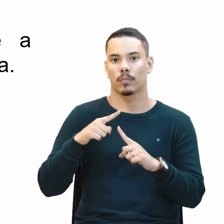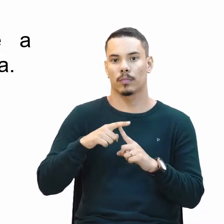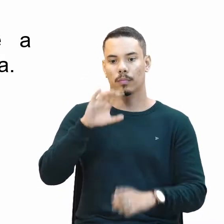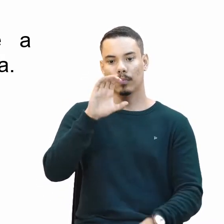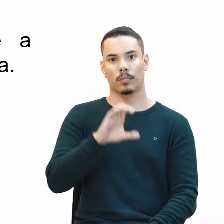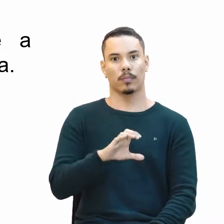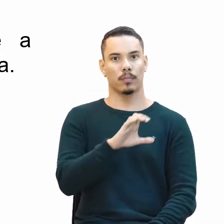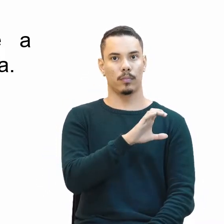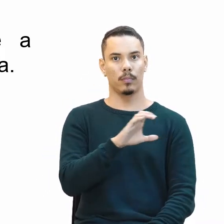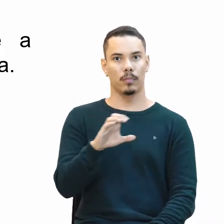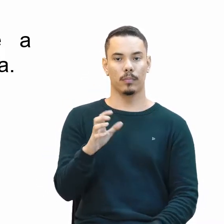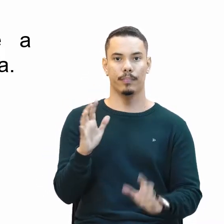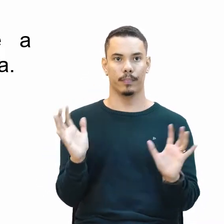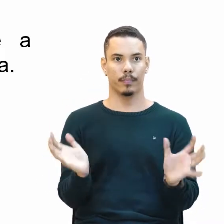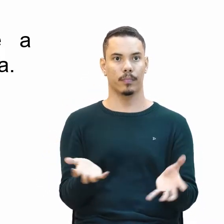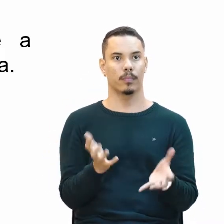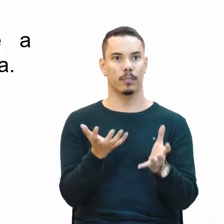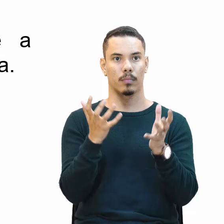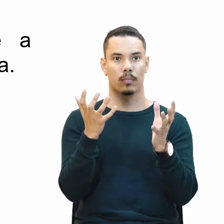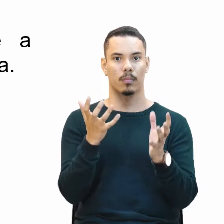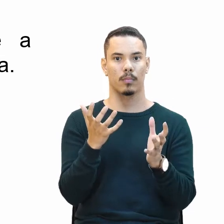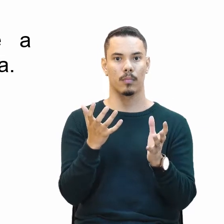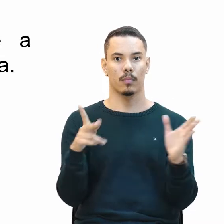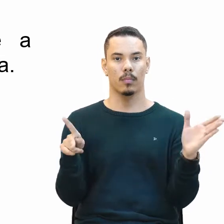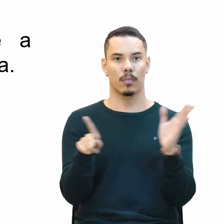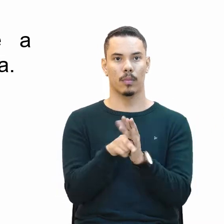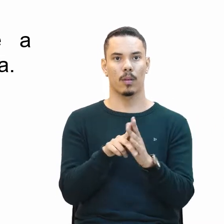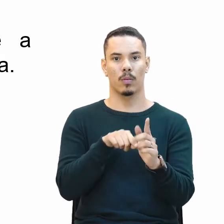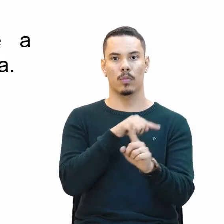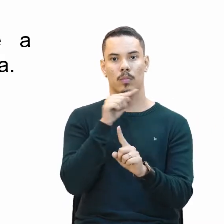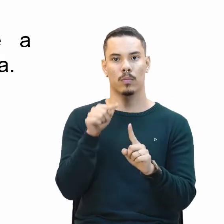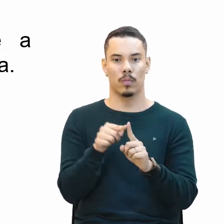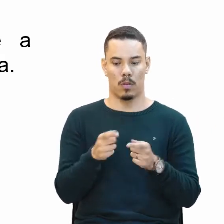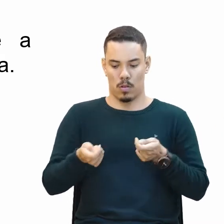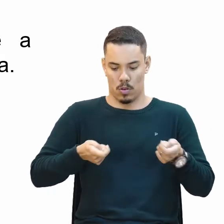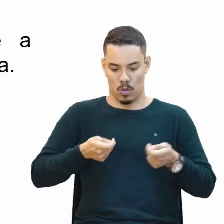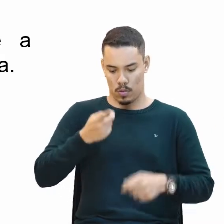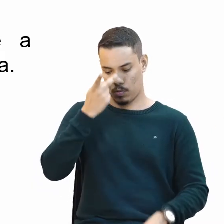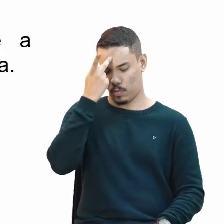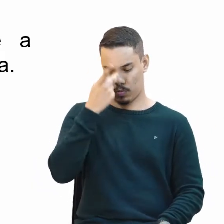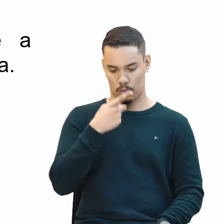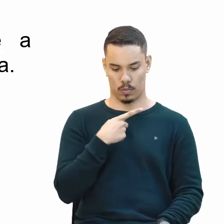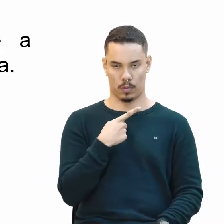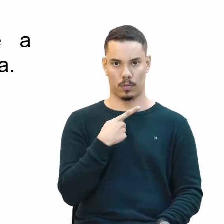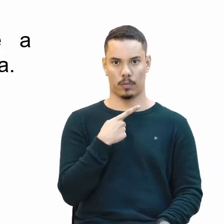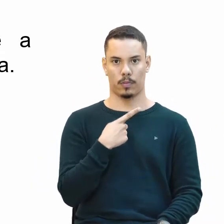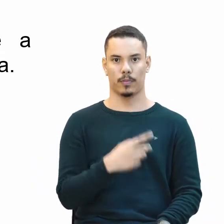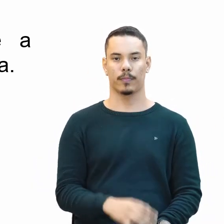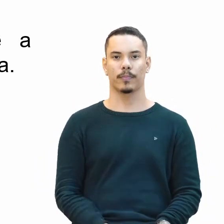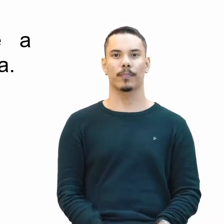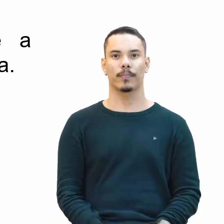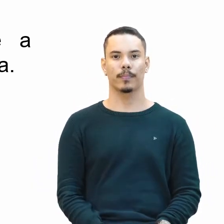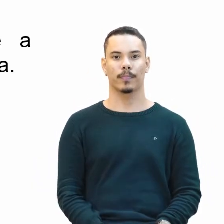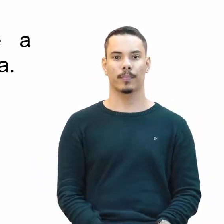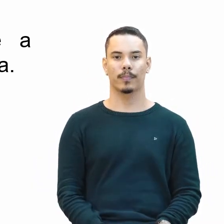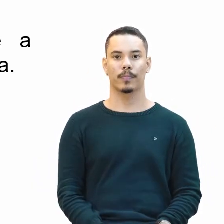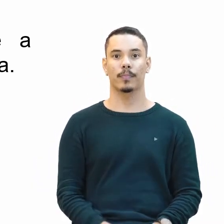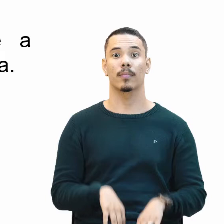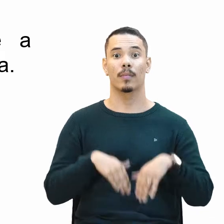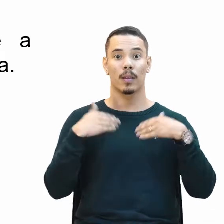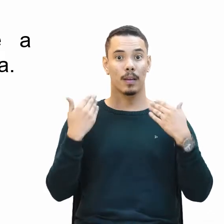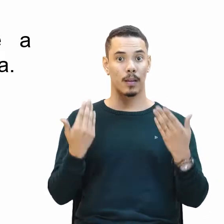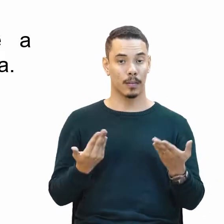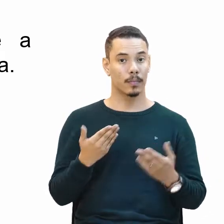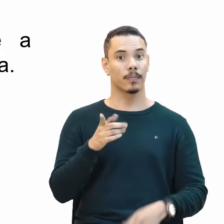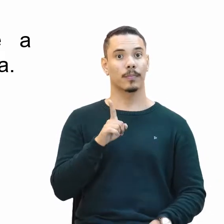que fomentasse a austeridade e o autocontrole. Então, pessoal, aqui,